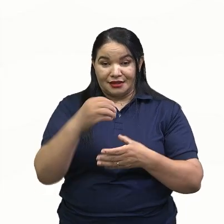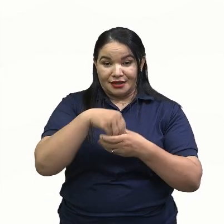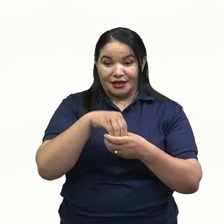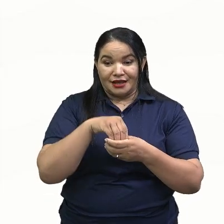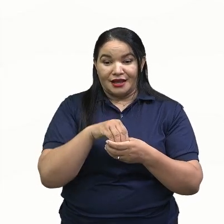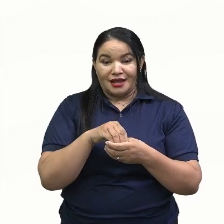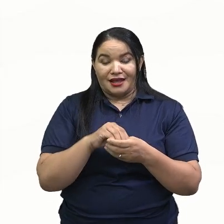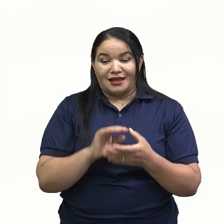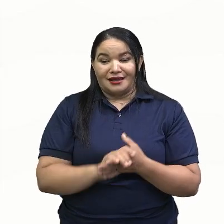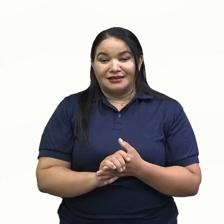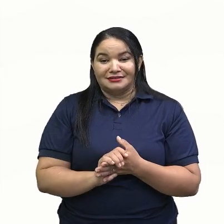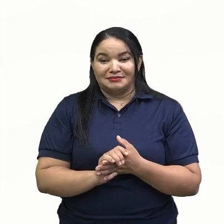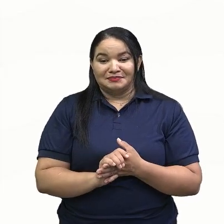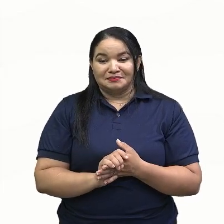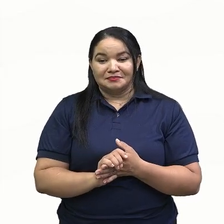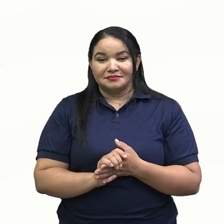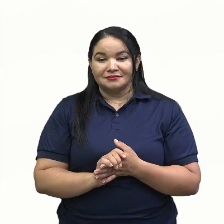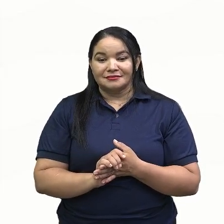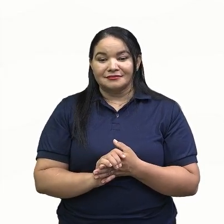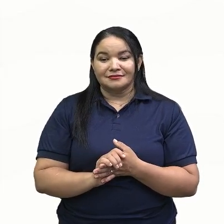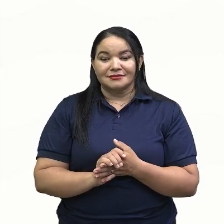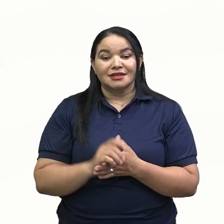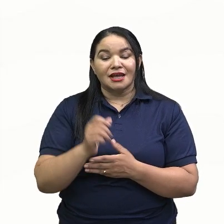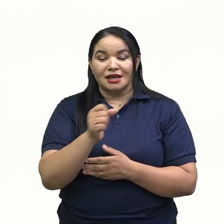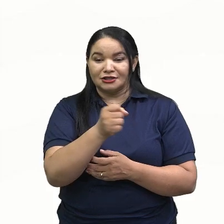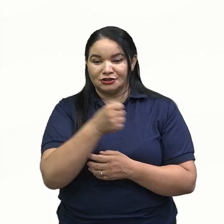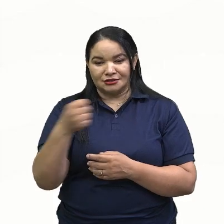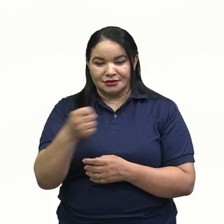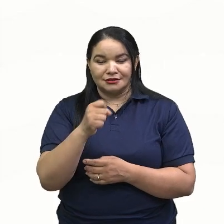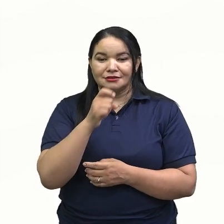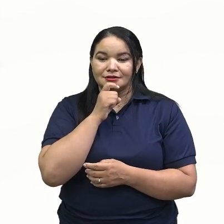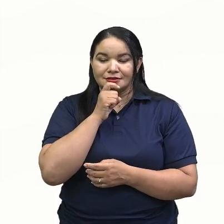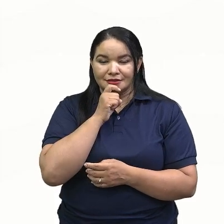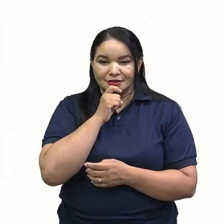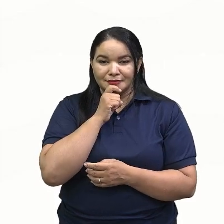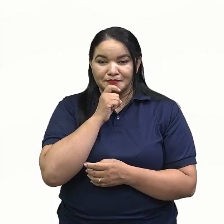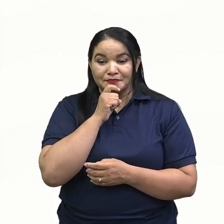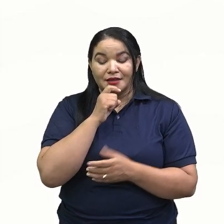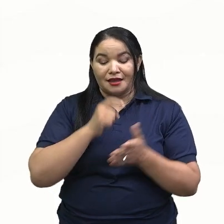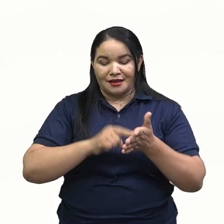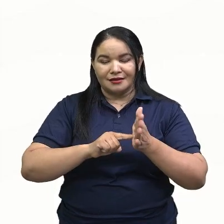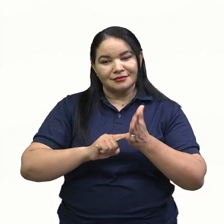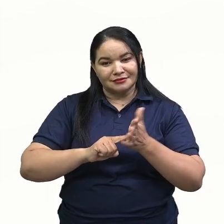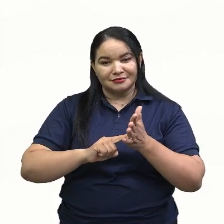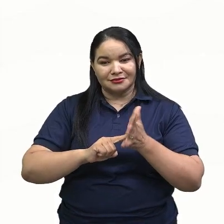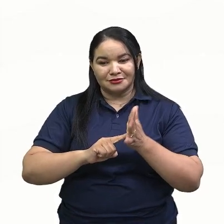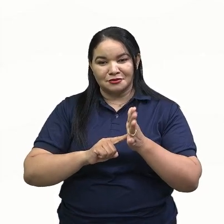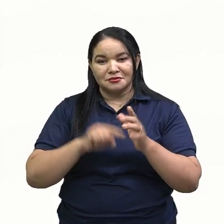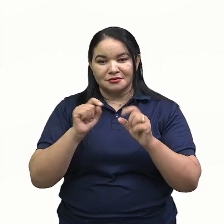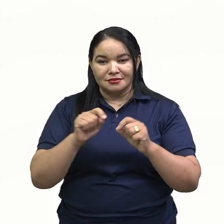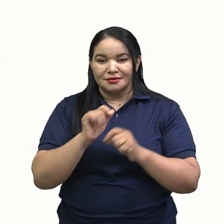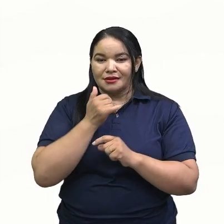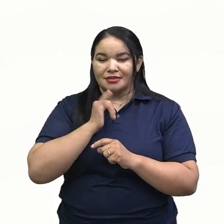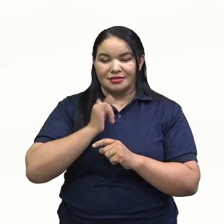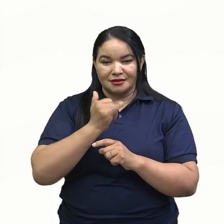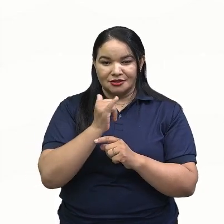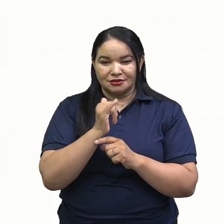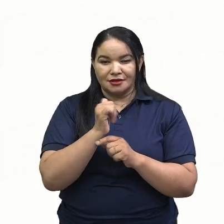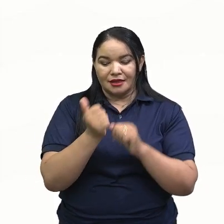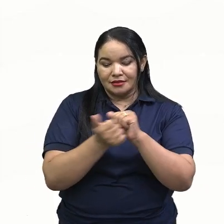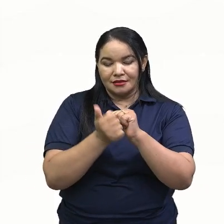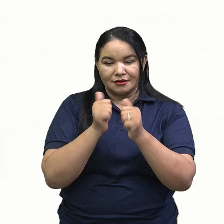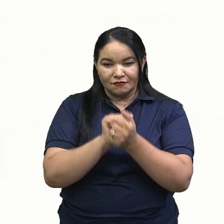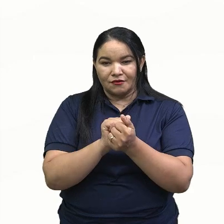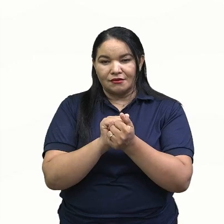esses motores convertem energia elétrica, que poderá ser em